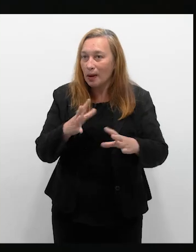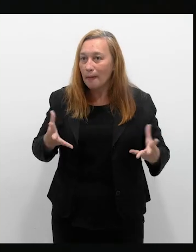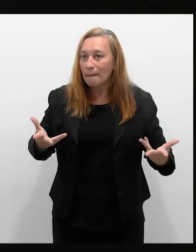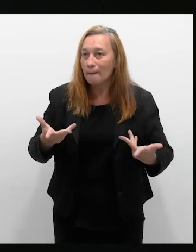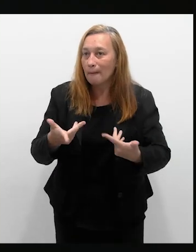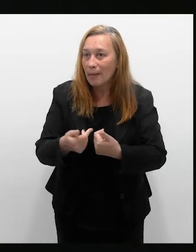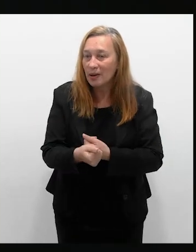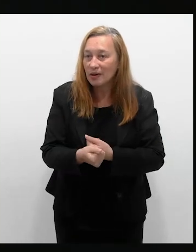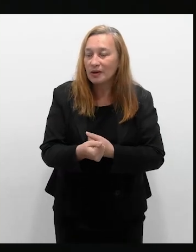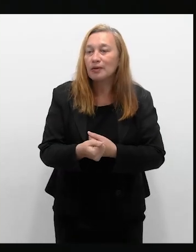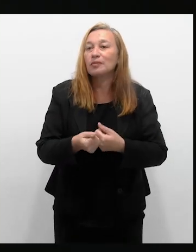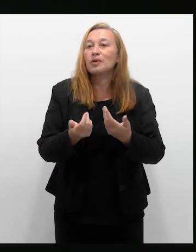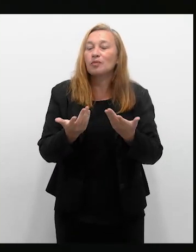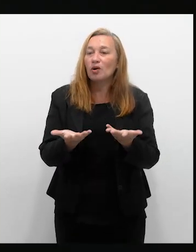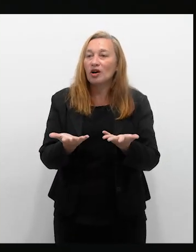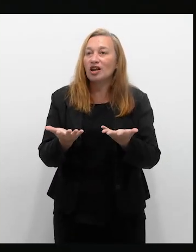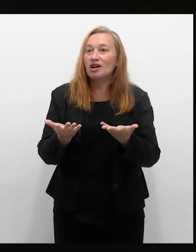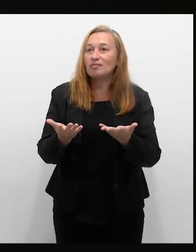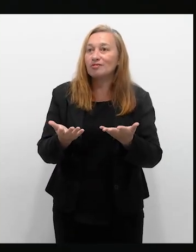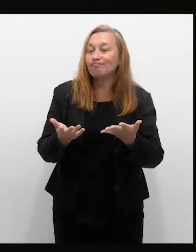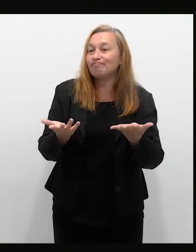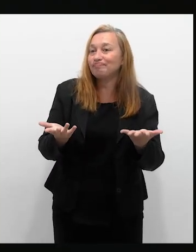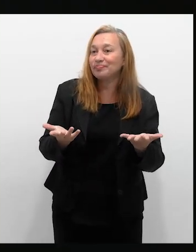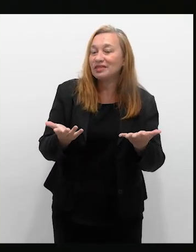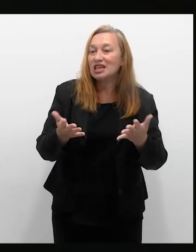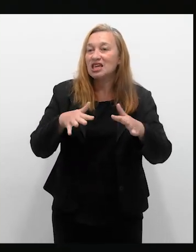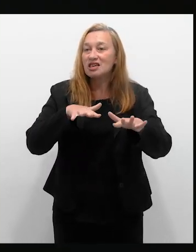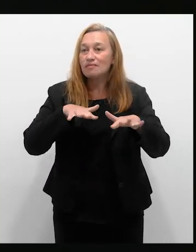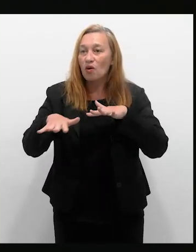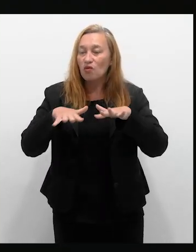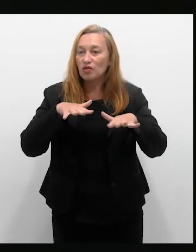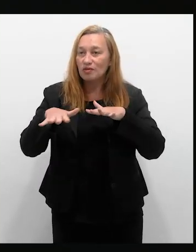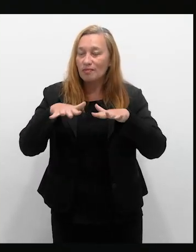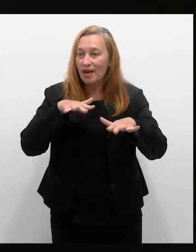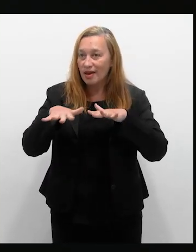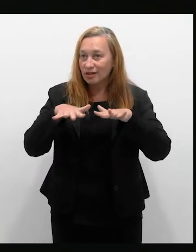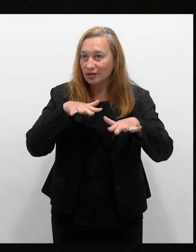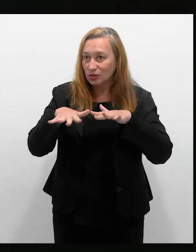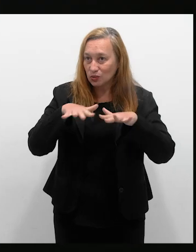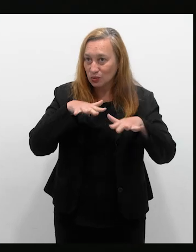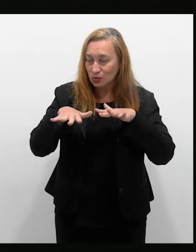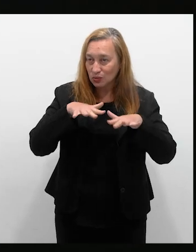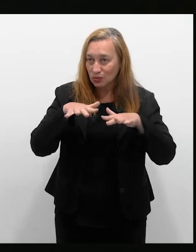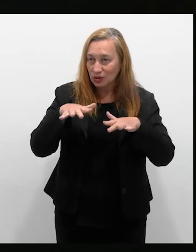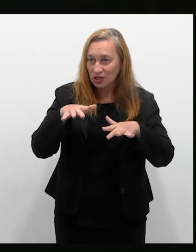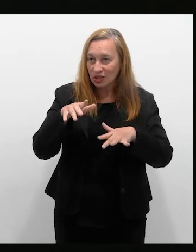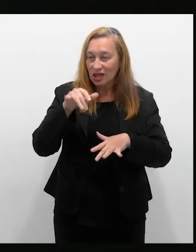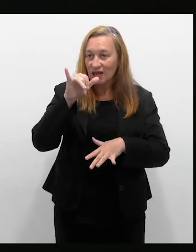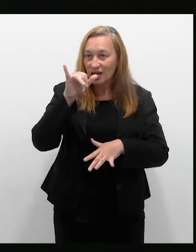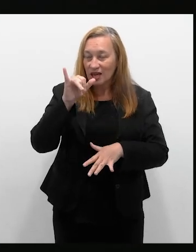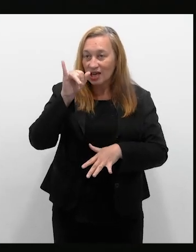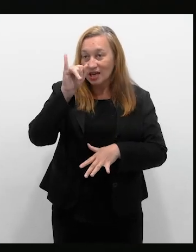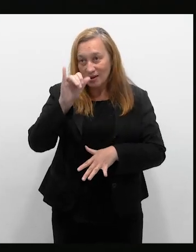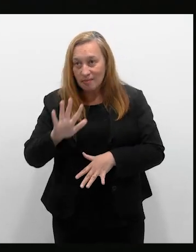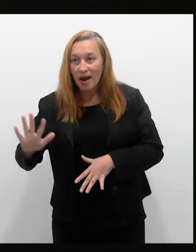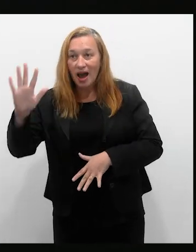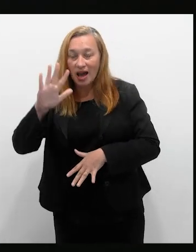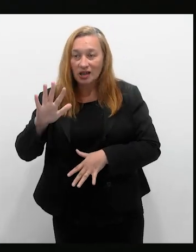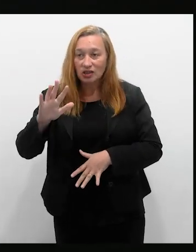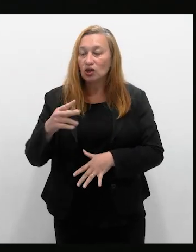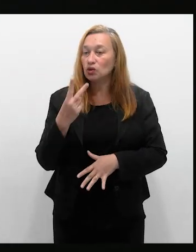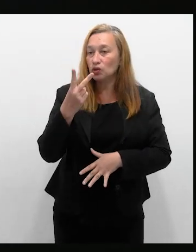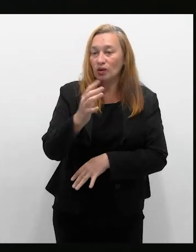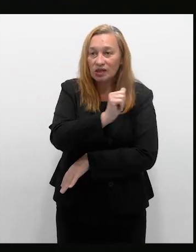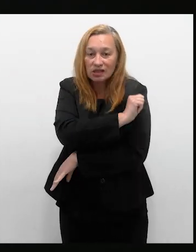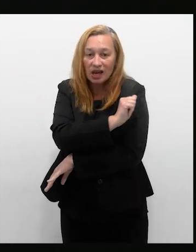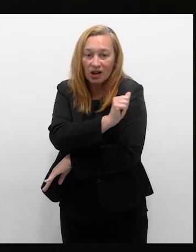o programa Imagens em Movimento, que há 15 anos promove oficinas de cinema em escolas públicas e levará